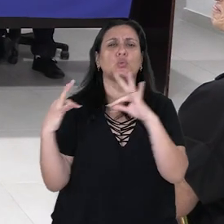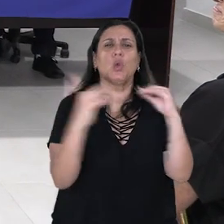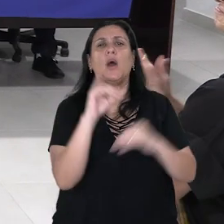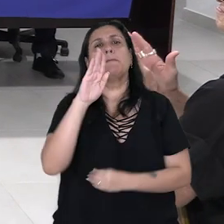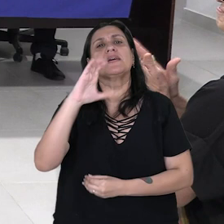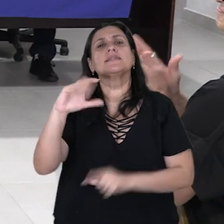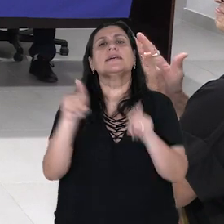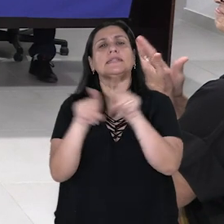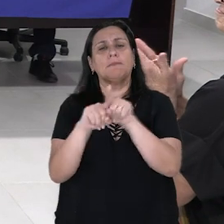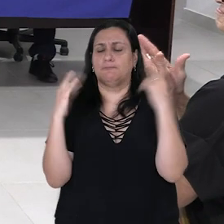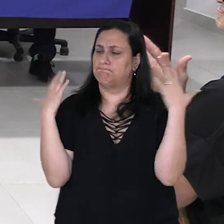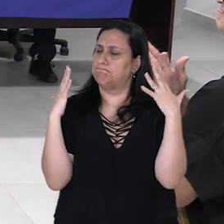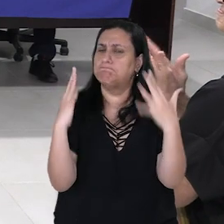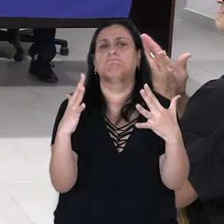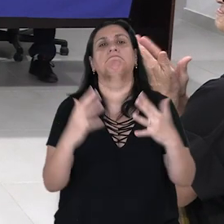IBC.